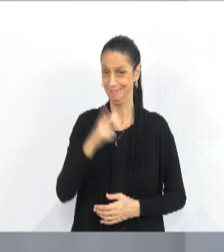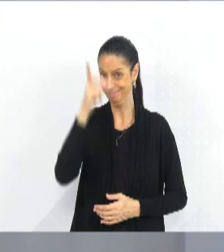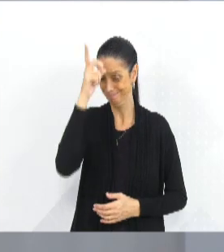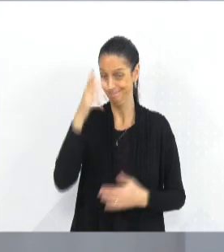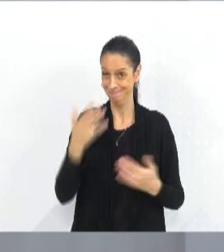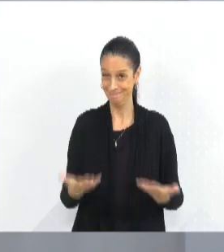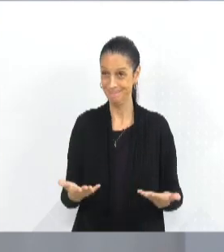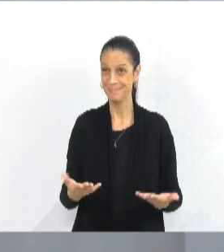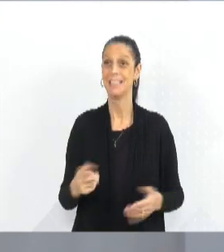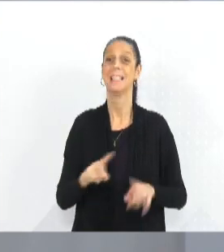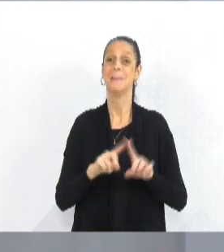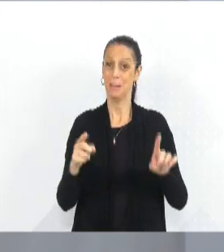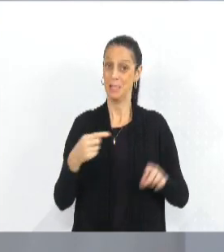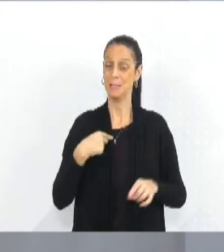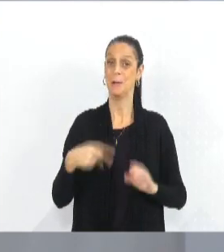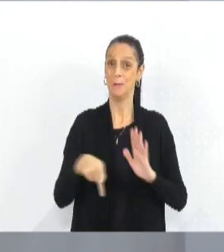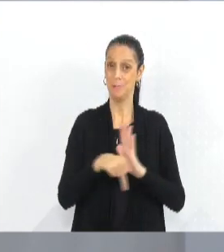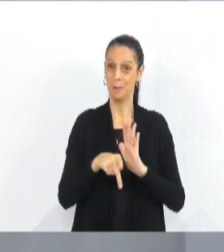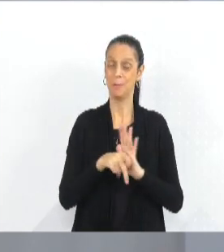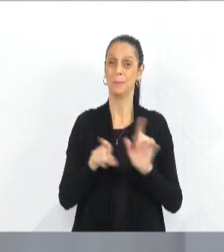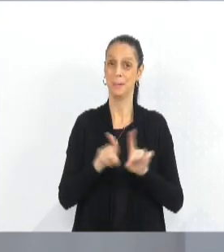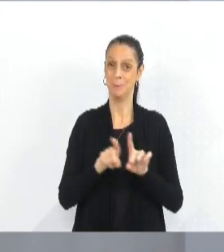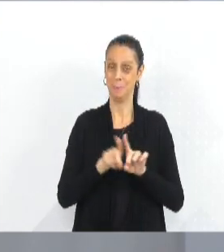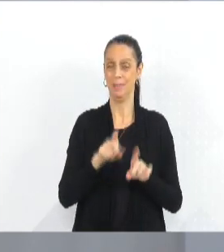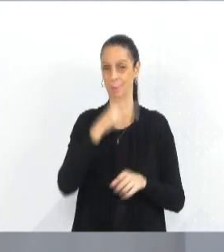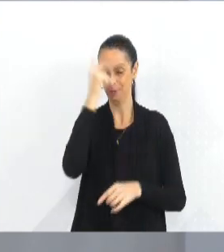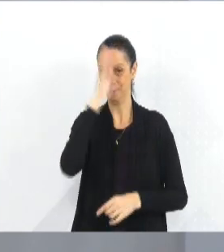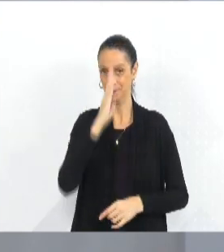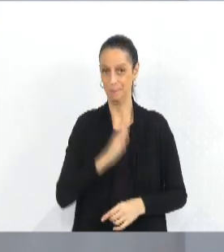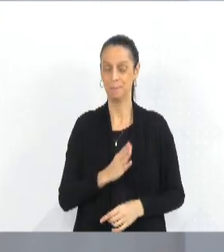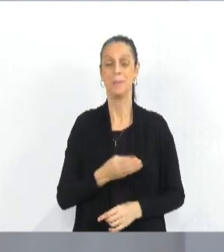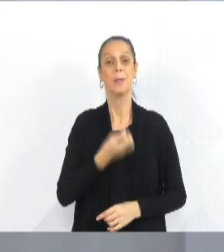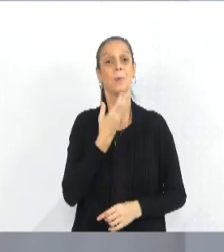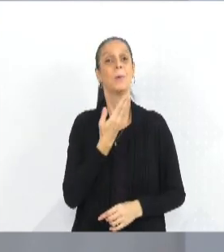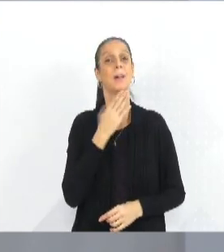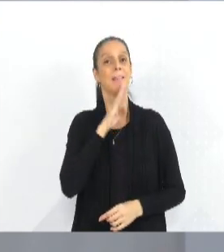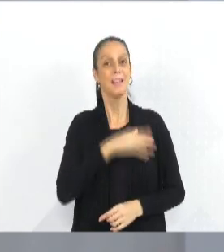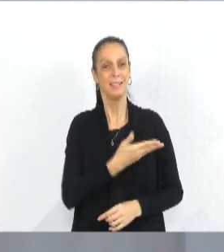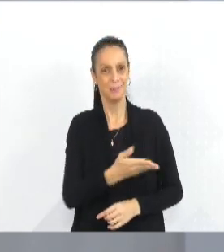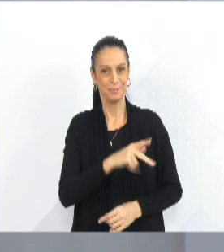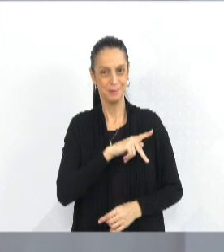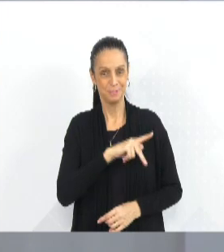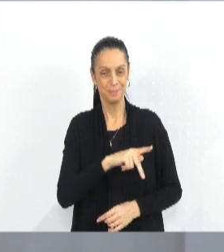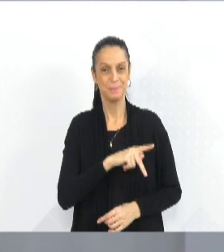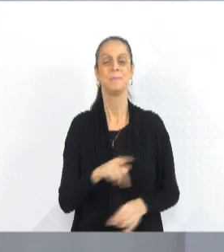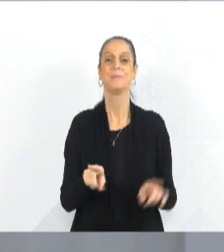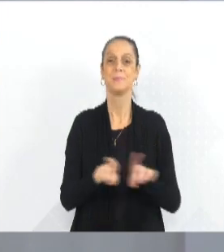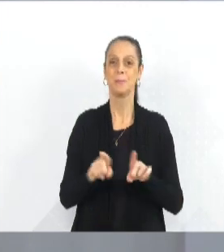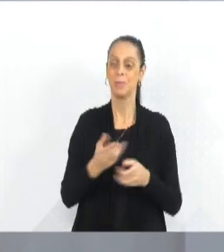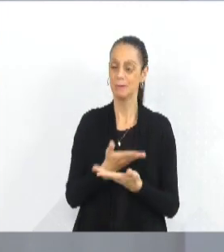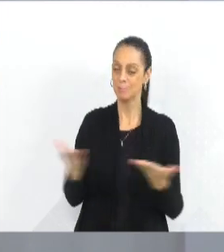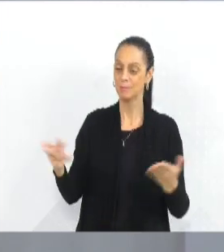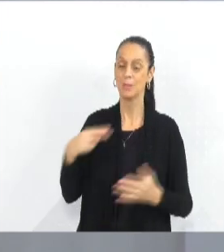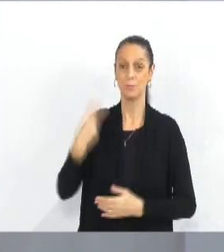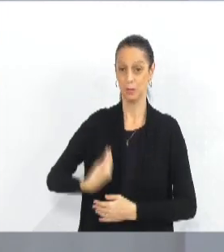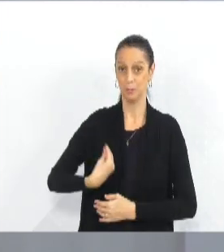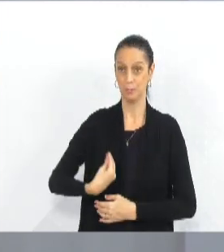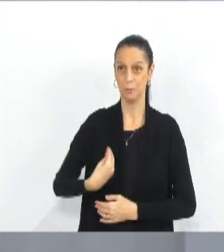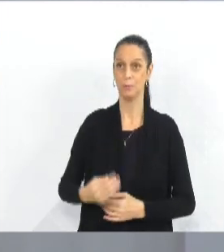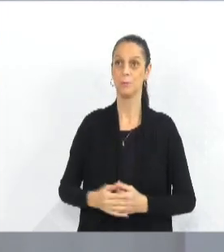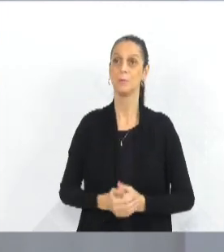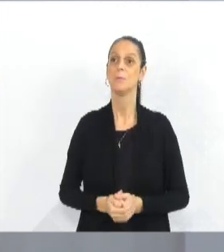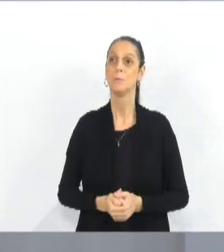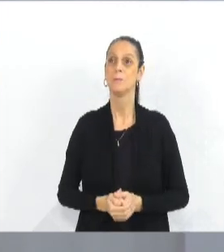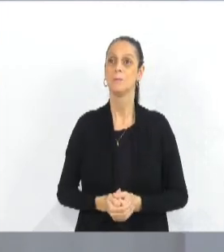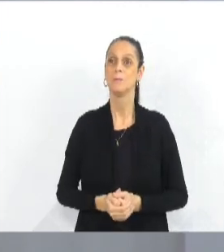Ítalo-brasileiro, teuto-brasileiro. Também boa tarde, vice-presidente Maurício Gol e demais vereadores aqui presentes. Tá? O